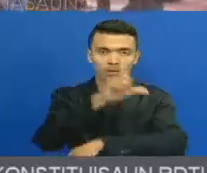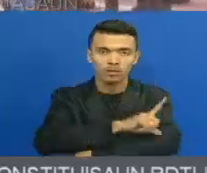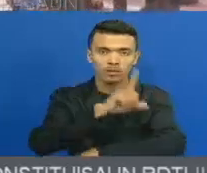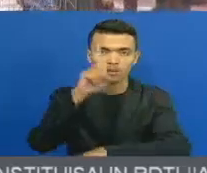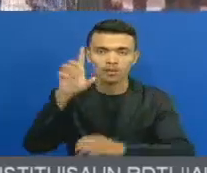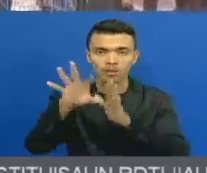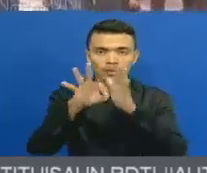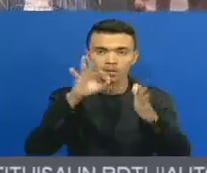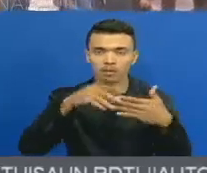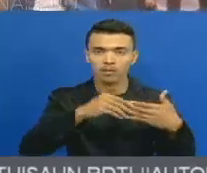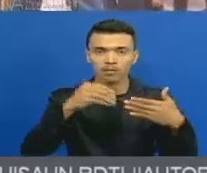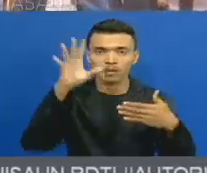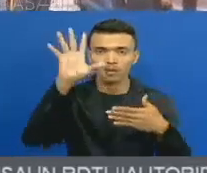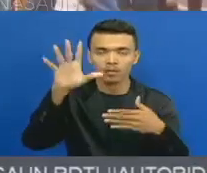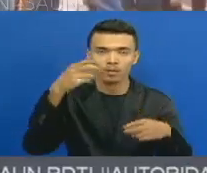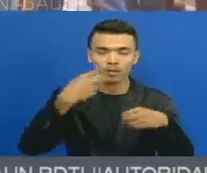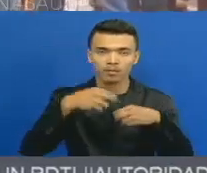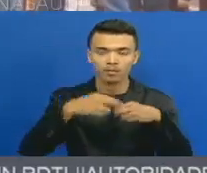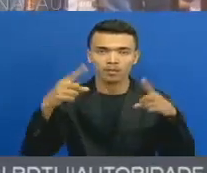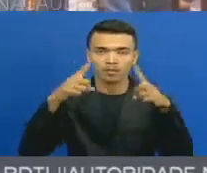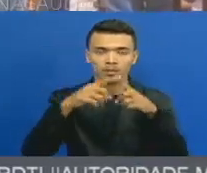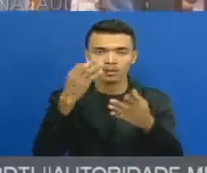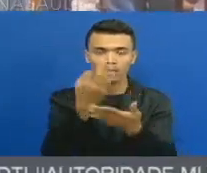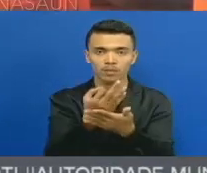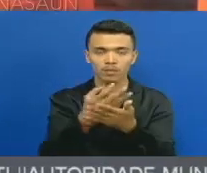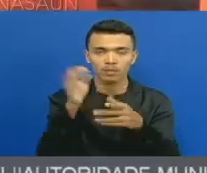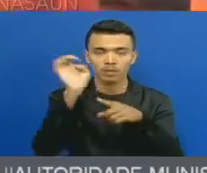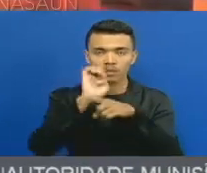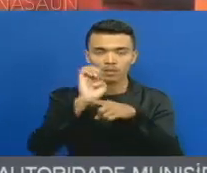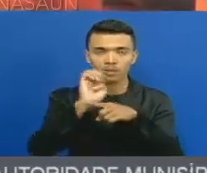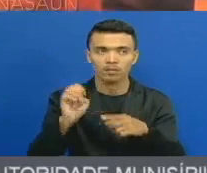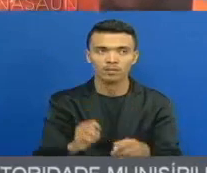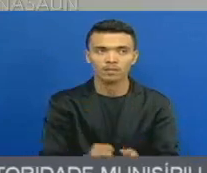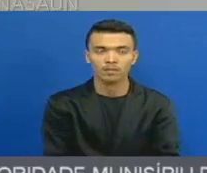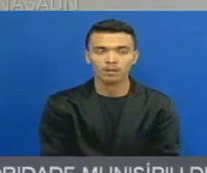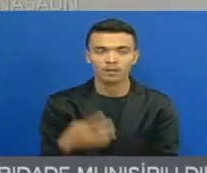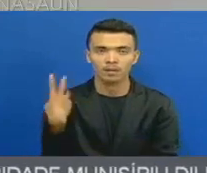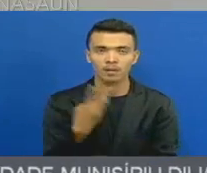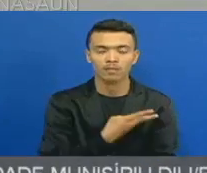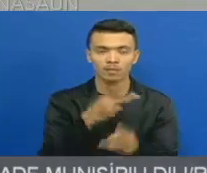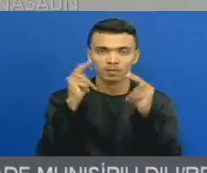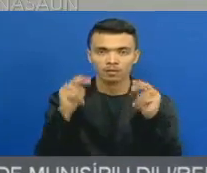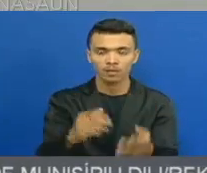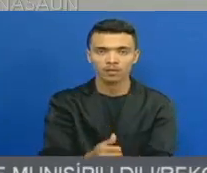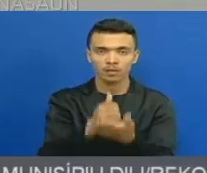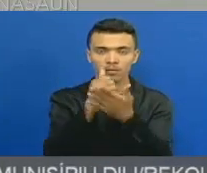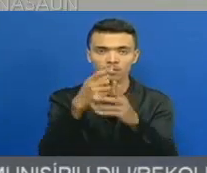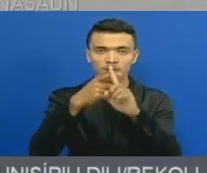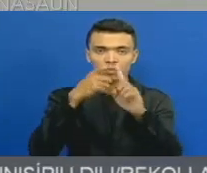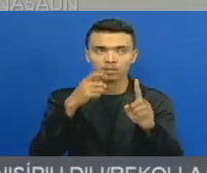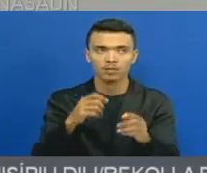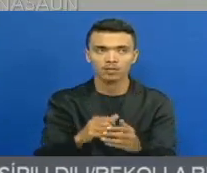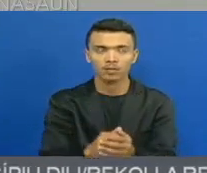hetan dólar lima, vai ver iha impacto ba iha rendimento econômica. Ita pos tem que contribuir e o cidadania